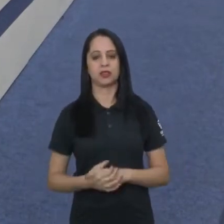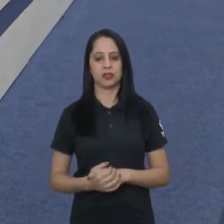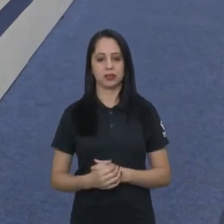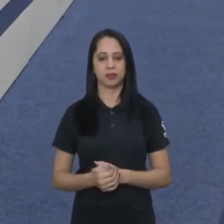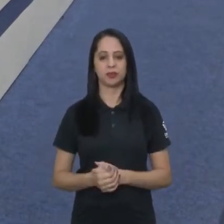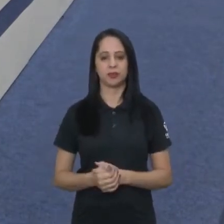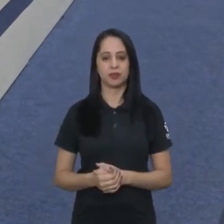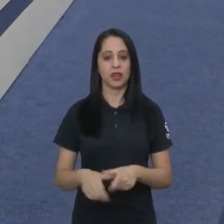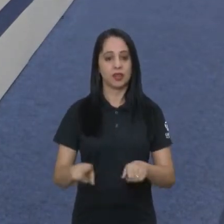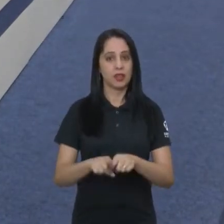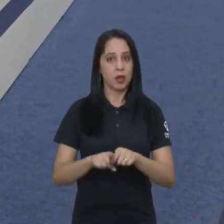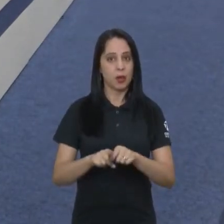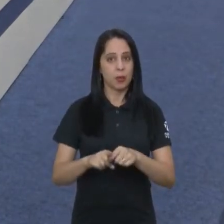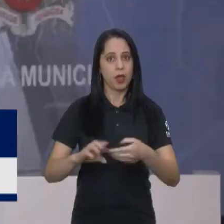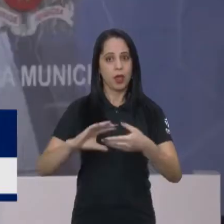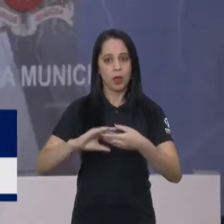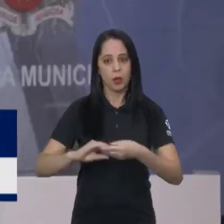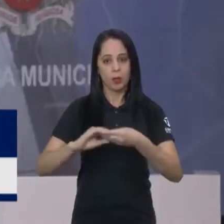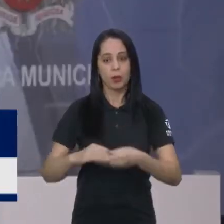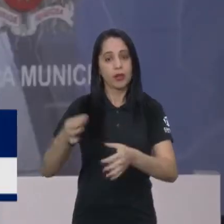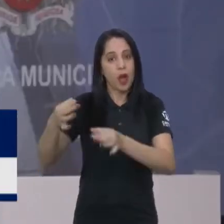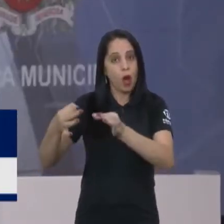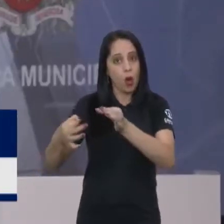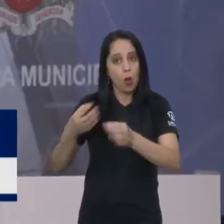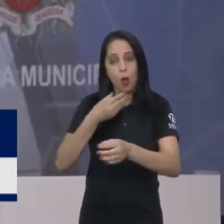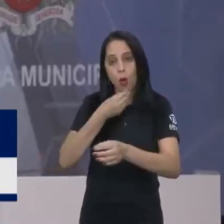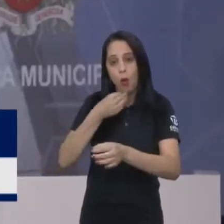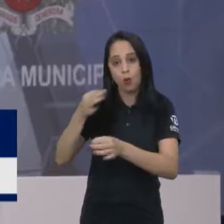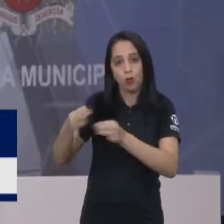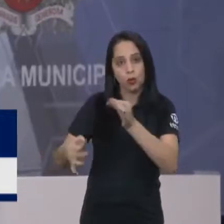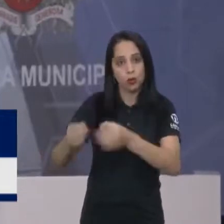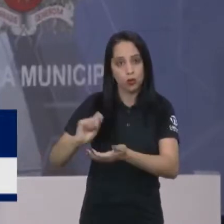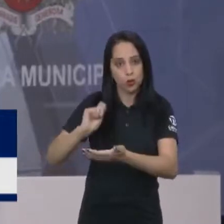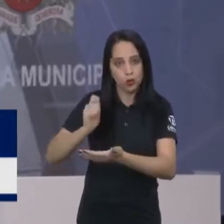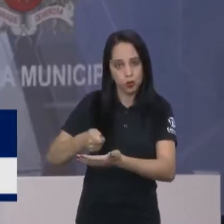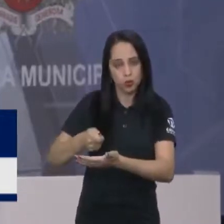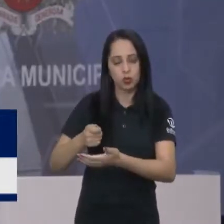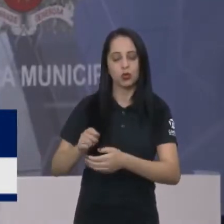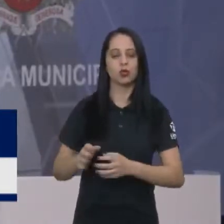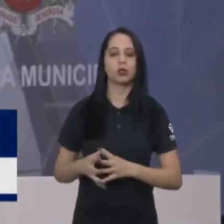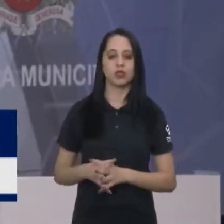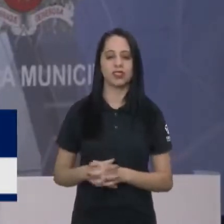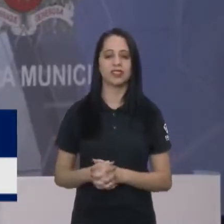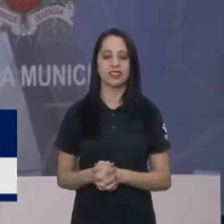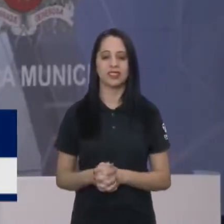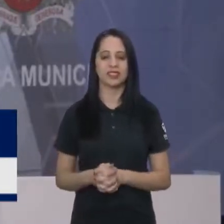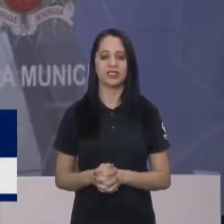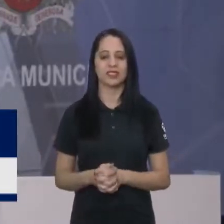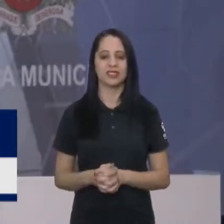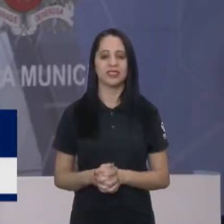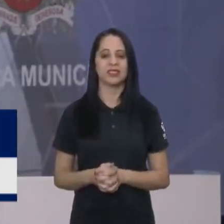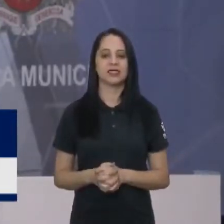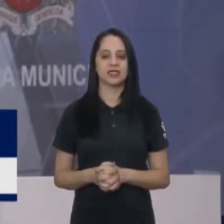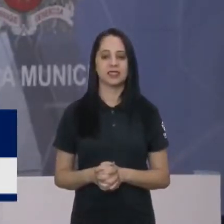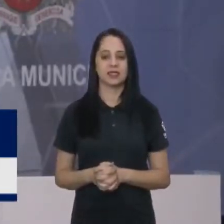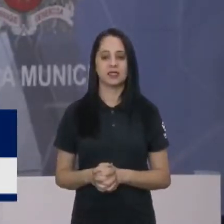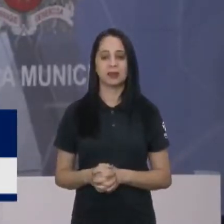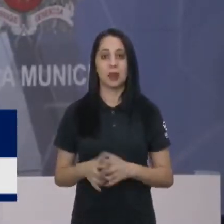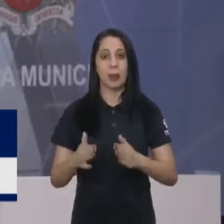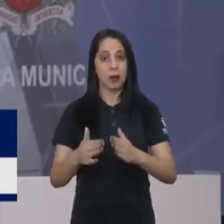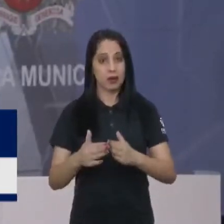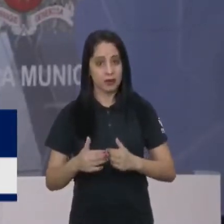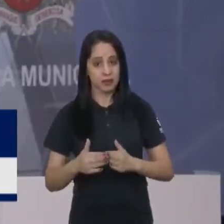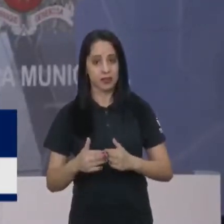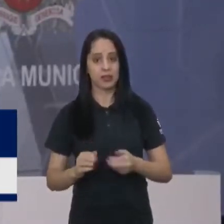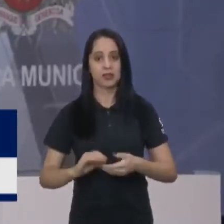também quer comentar o doutor Funiol, juiz, que hoje aqui é o colega do Ricardo, né, não é juiz. Peço licença aqui